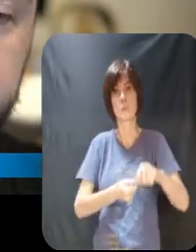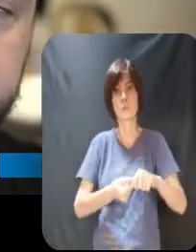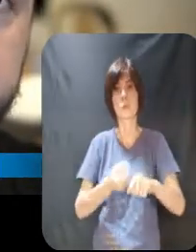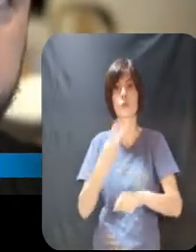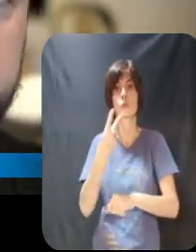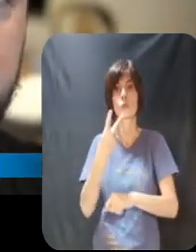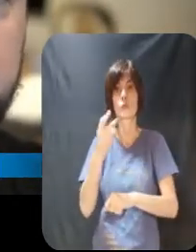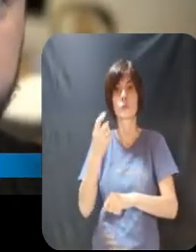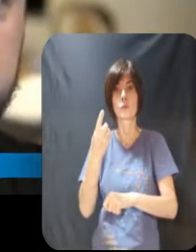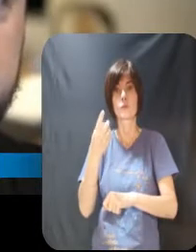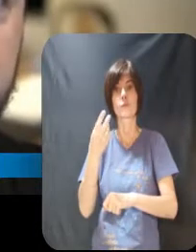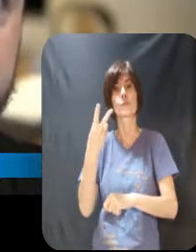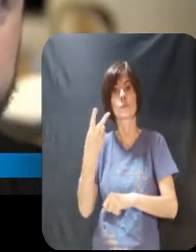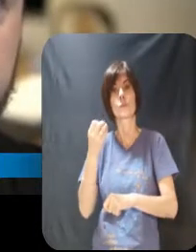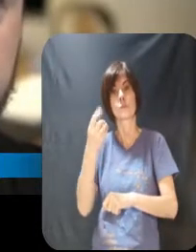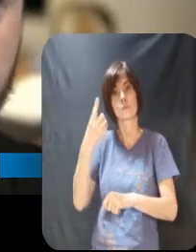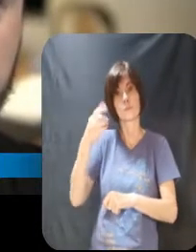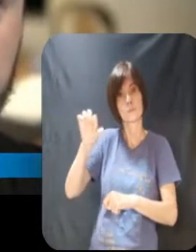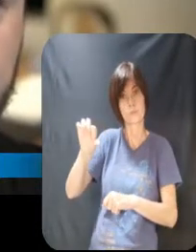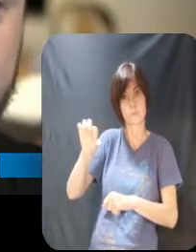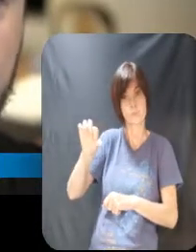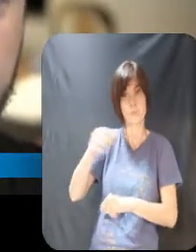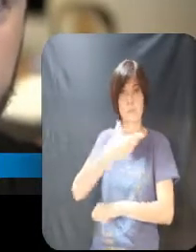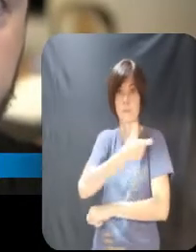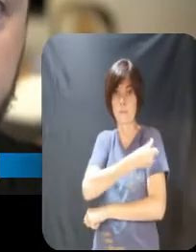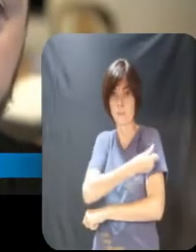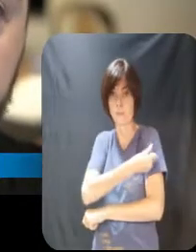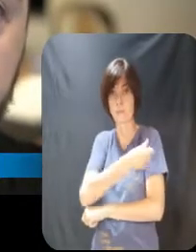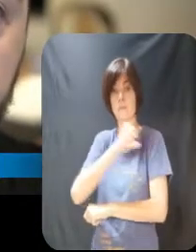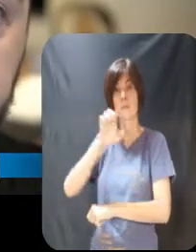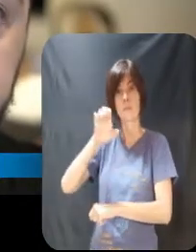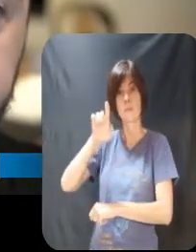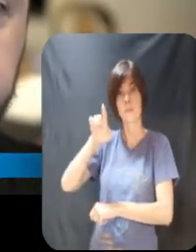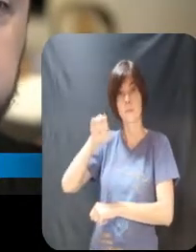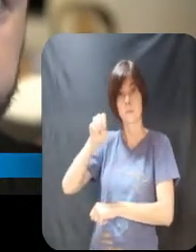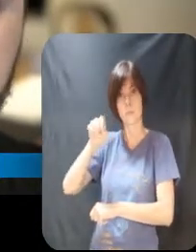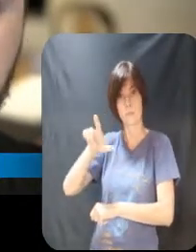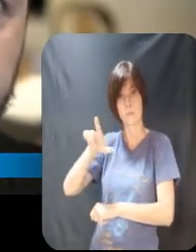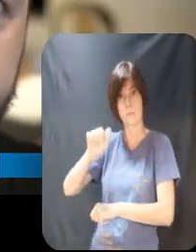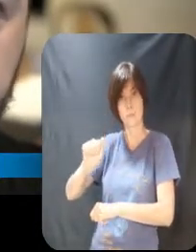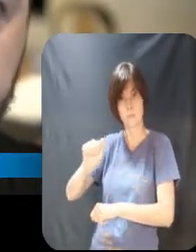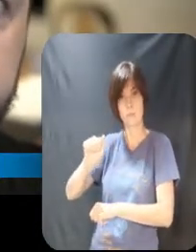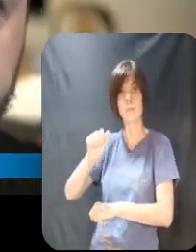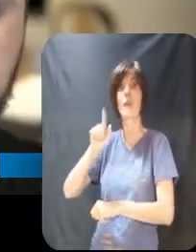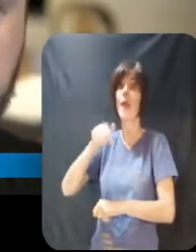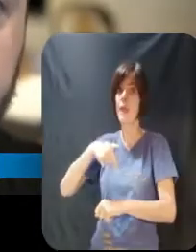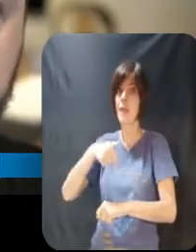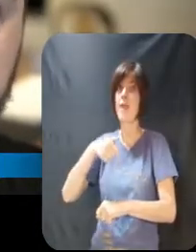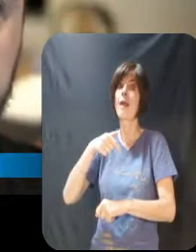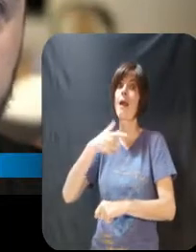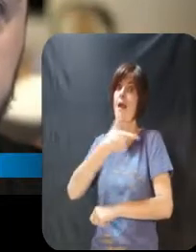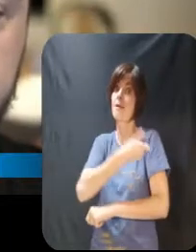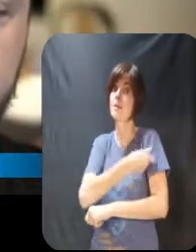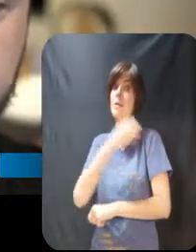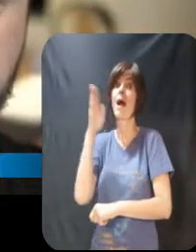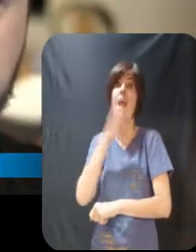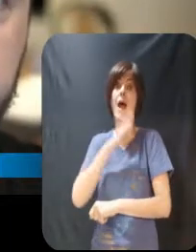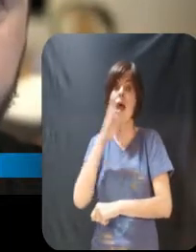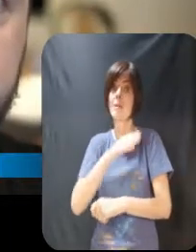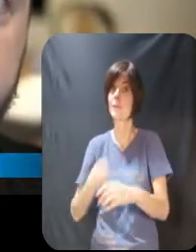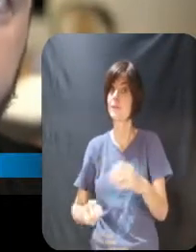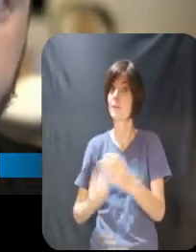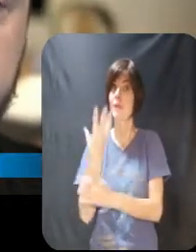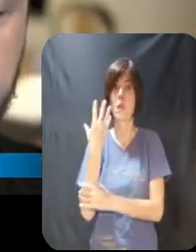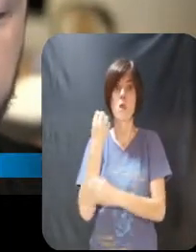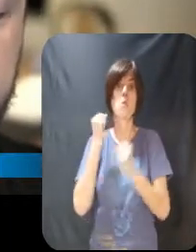ebola, que até onde eu sei é a vacina que correram mais rápido para desenvolver ela. Pode ter outras, eu espero que deixem nos comentários se tiver,